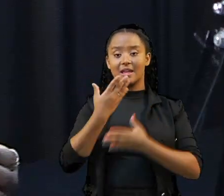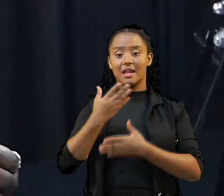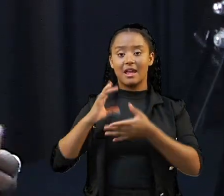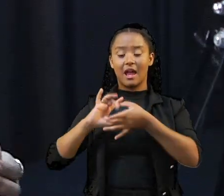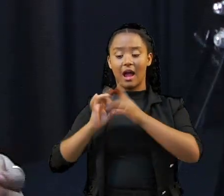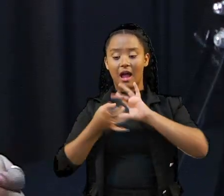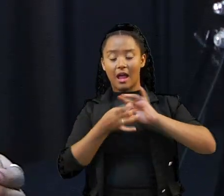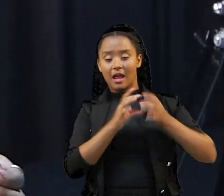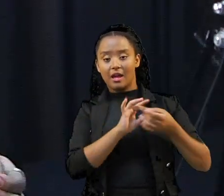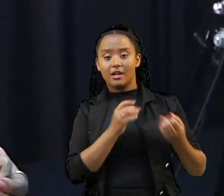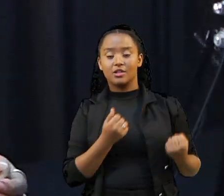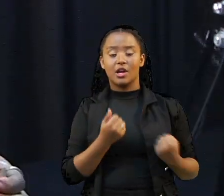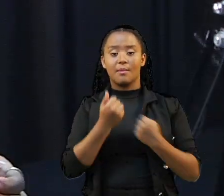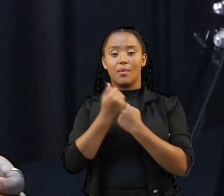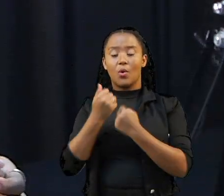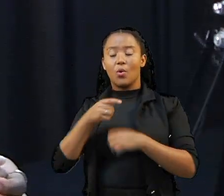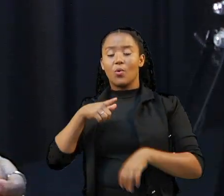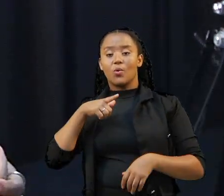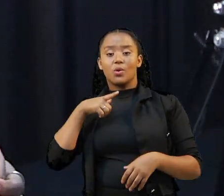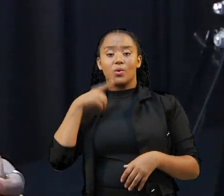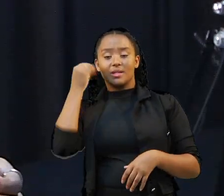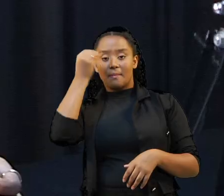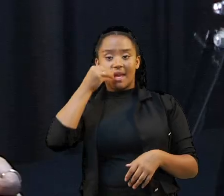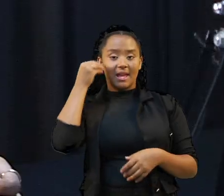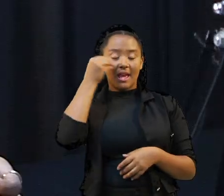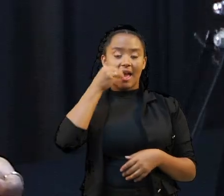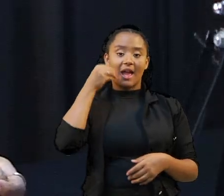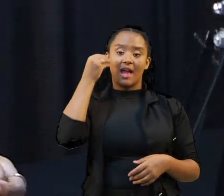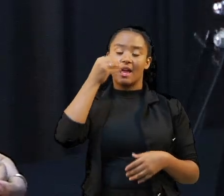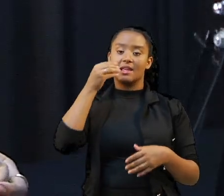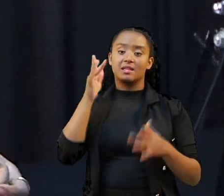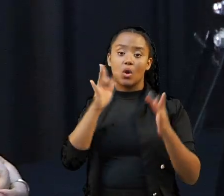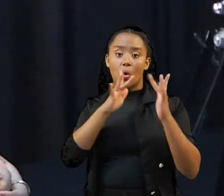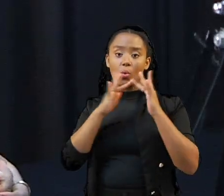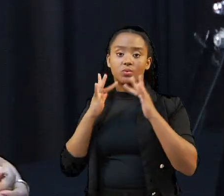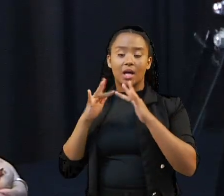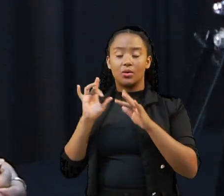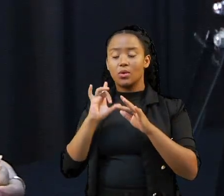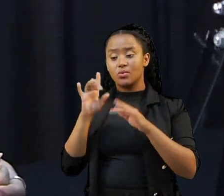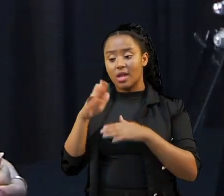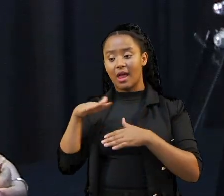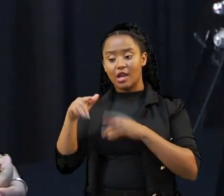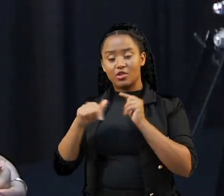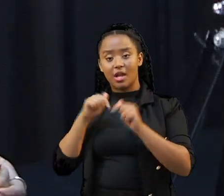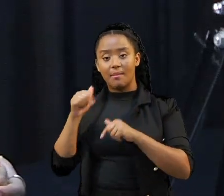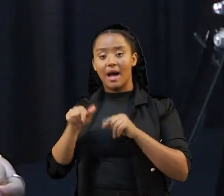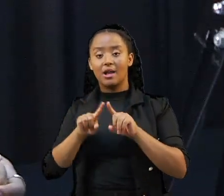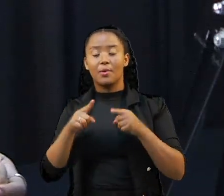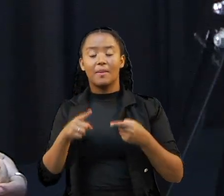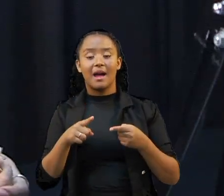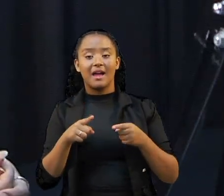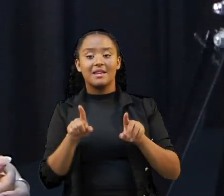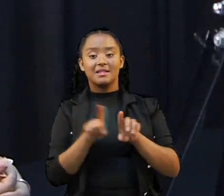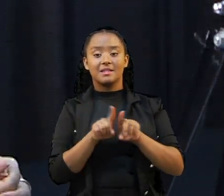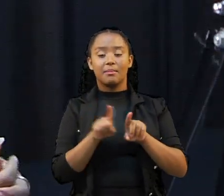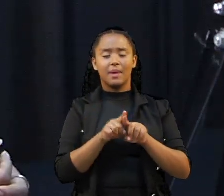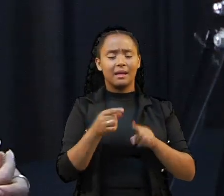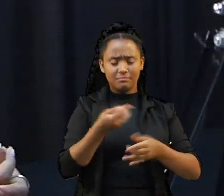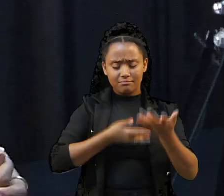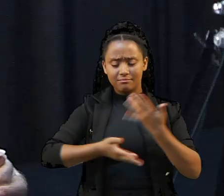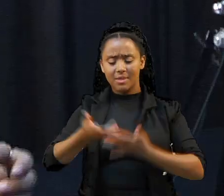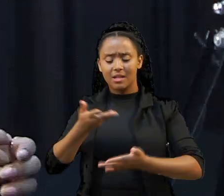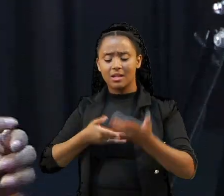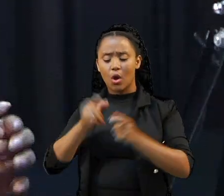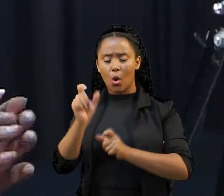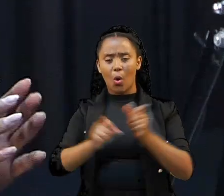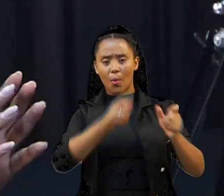gente abre oportunidades em vários sentidos, não só de emprego, mas também de vivência mesmo, de aprendizado